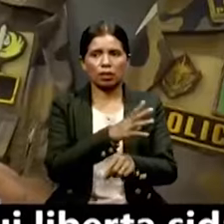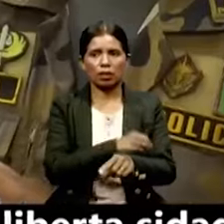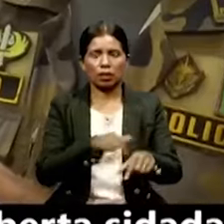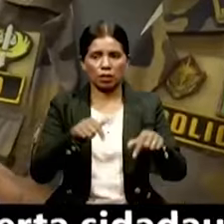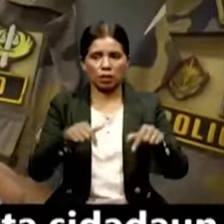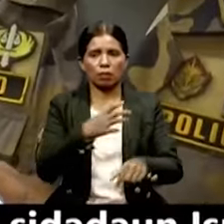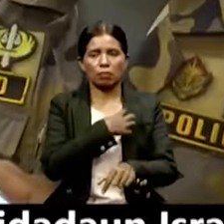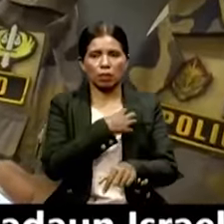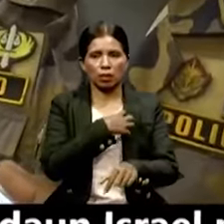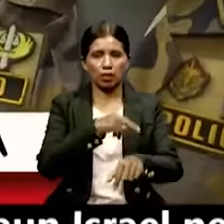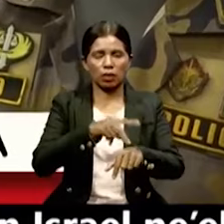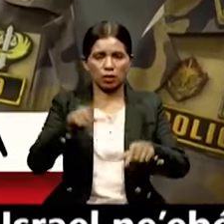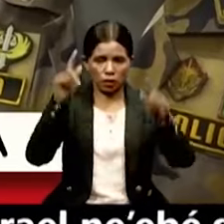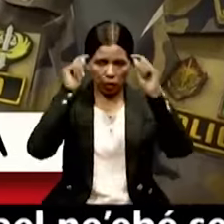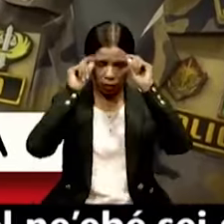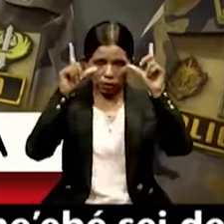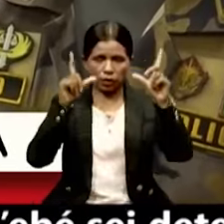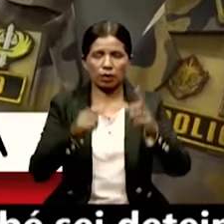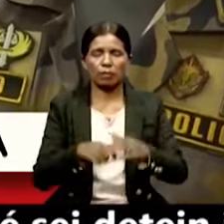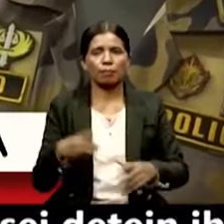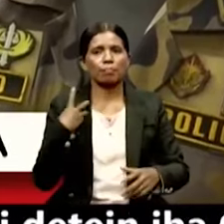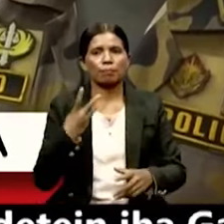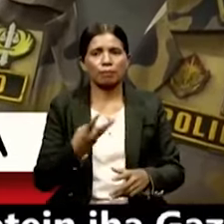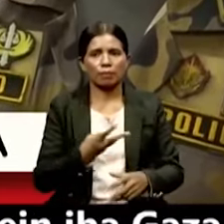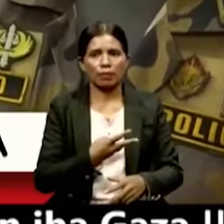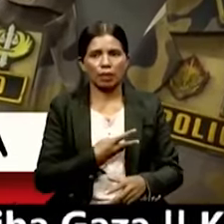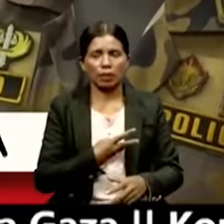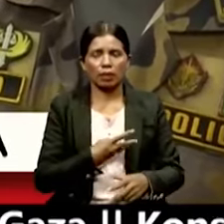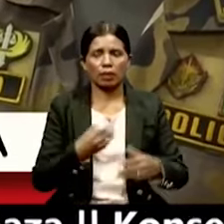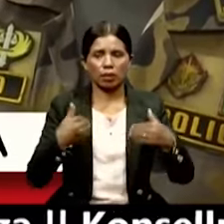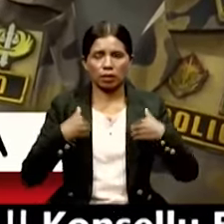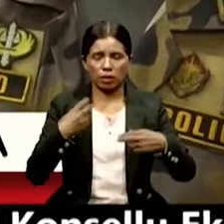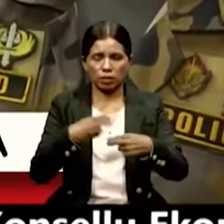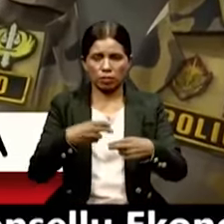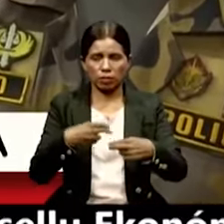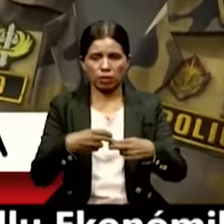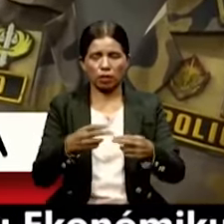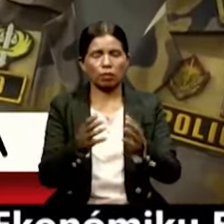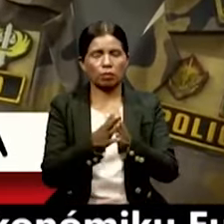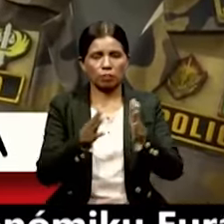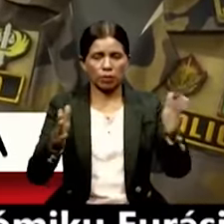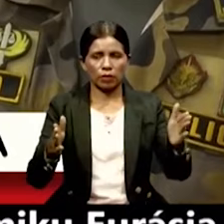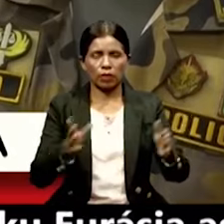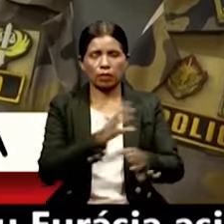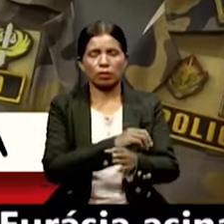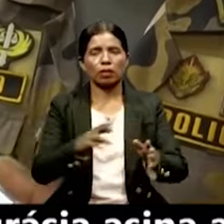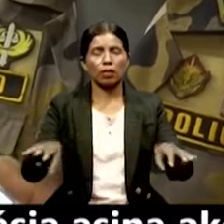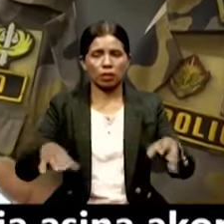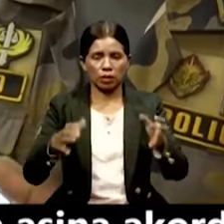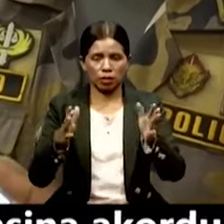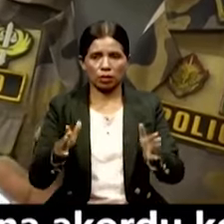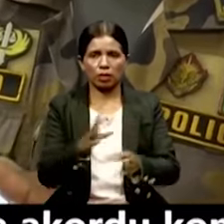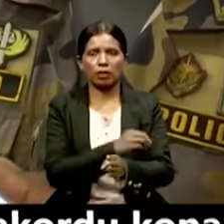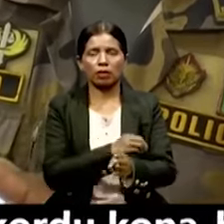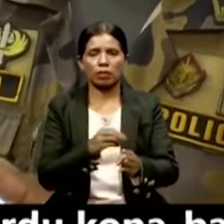liha polisi nasional Timor Leste nenian. Primero itene ite ya difikulta di lobu kira tanto rekursus humano nenian in